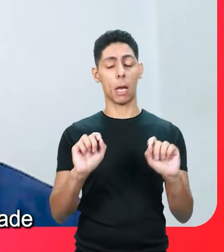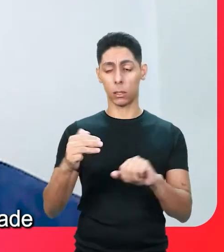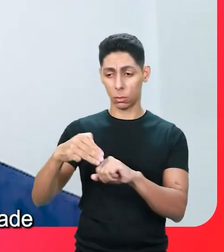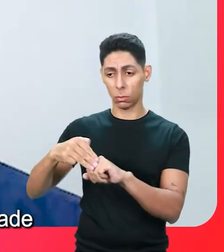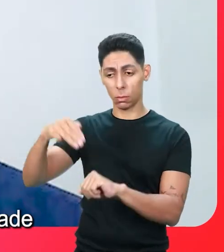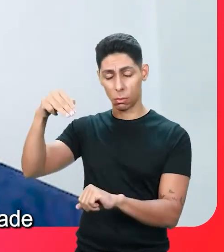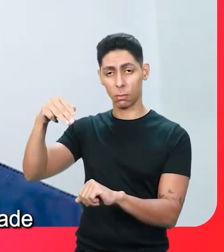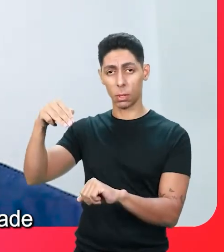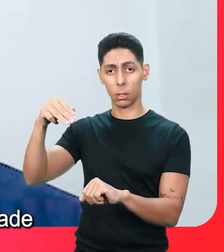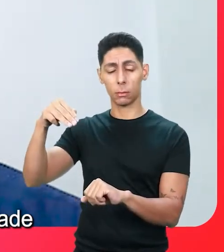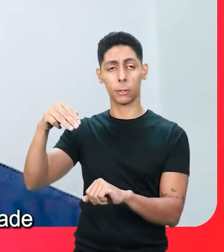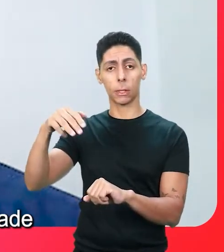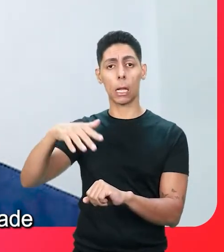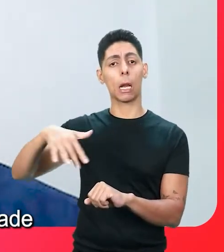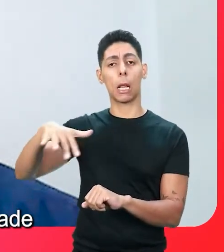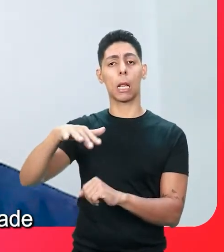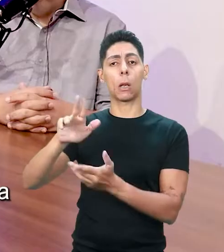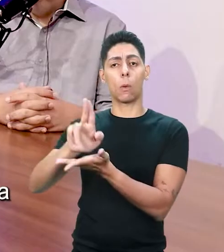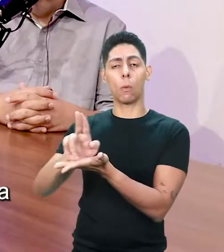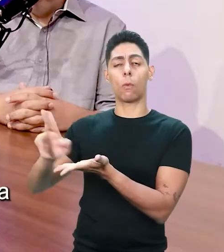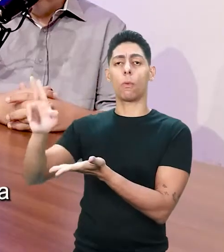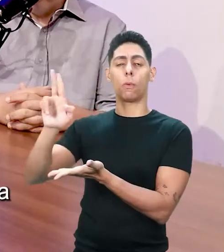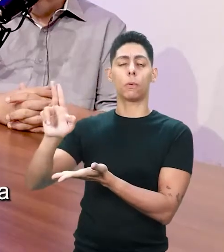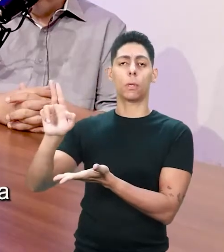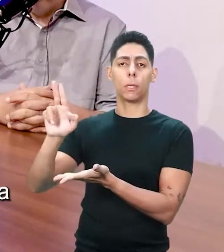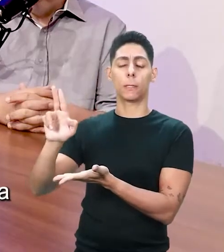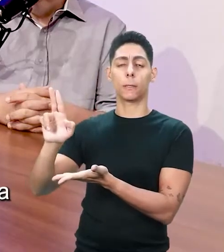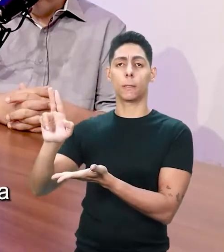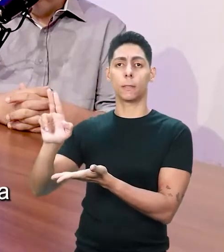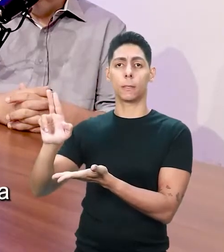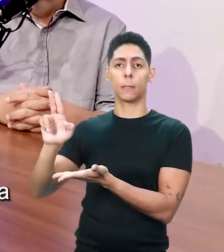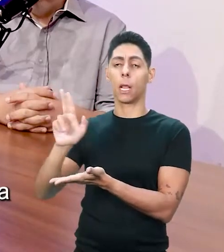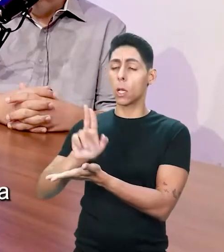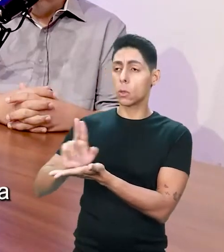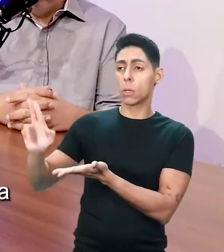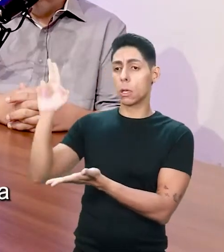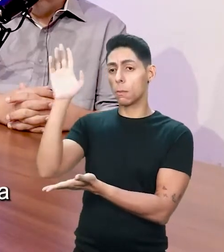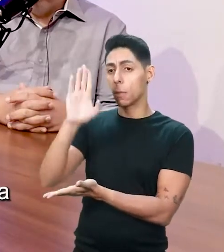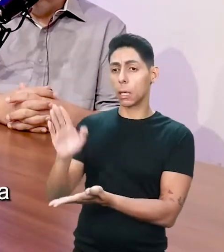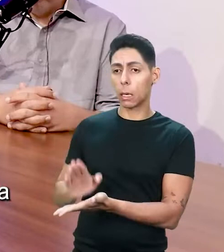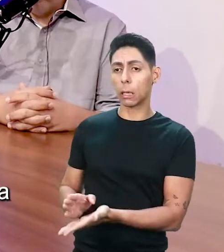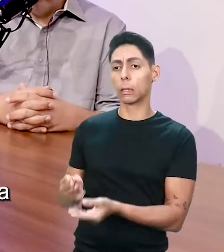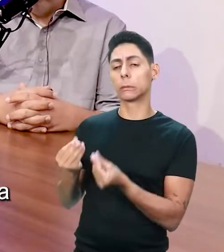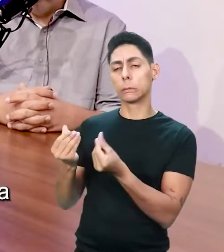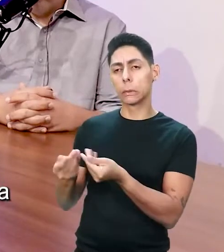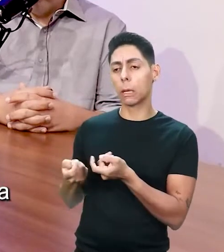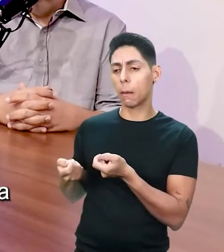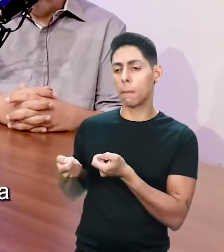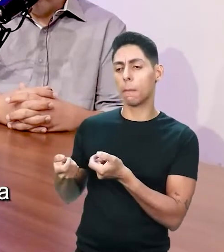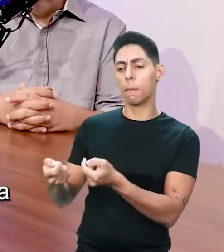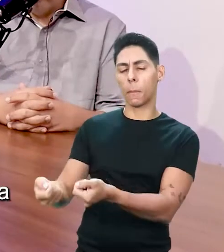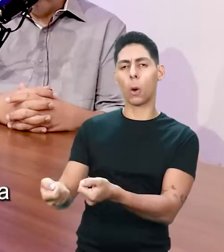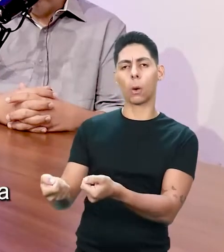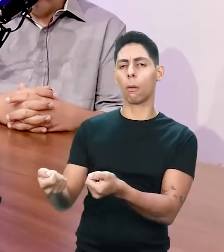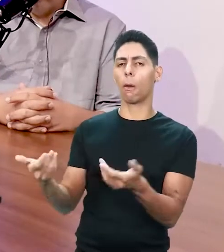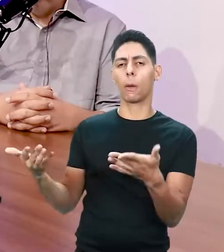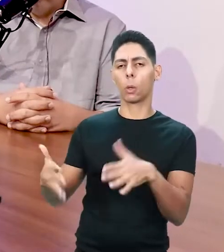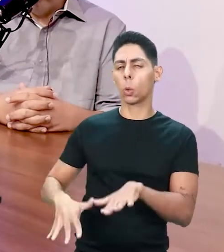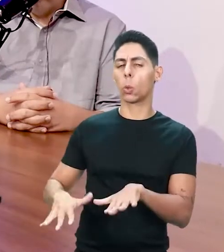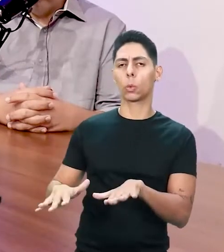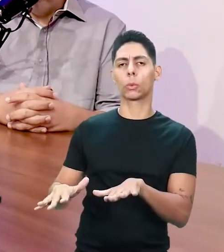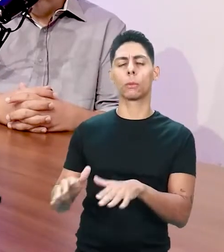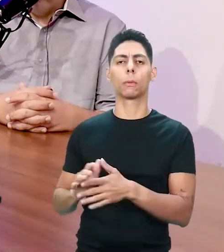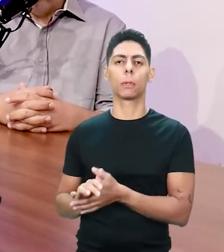mestrado, numa universidade, as universidades brasileiras ainda são pouquíssimo inclusivas e